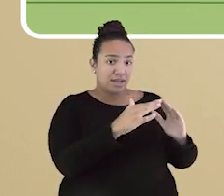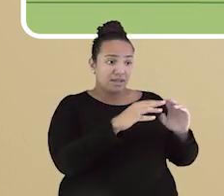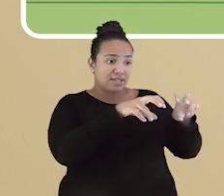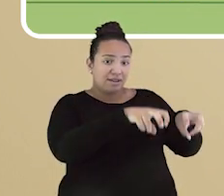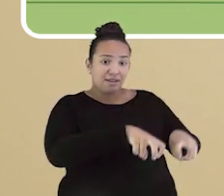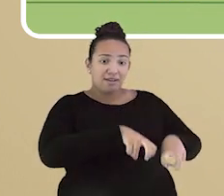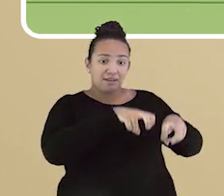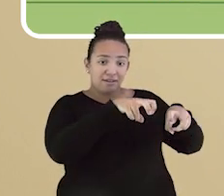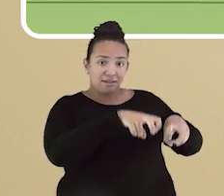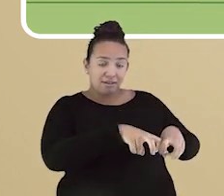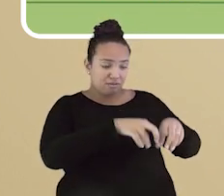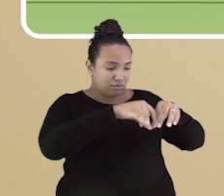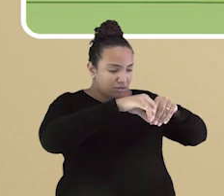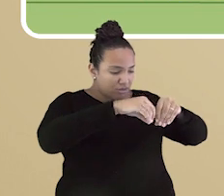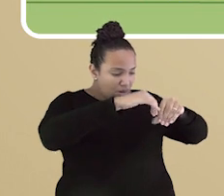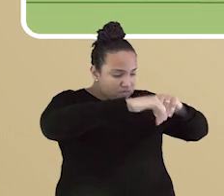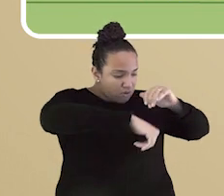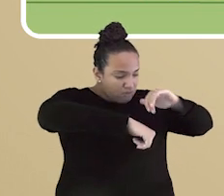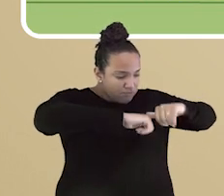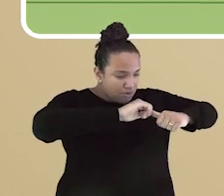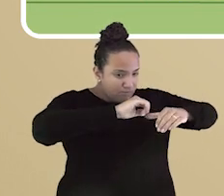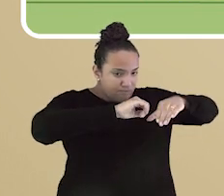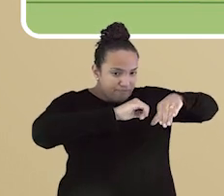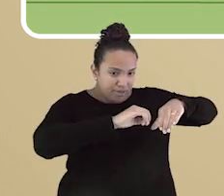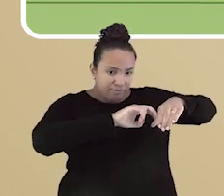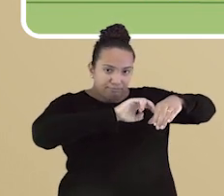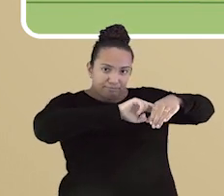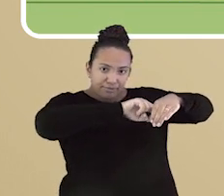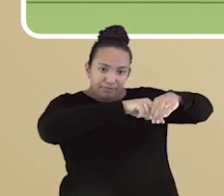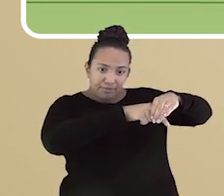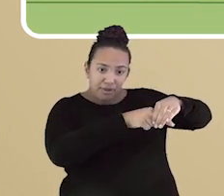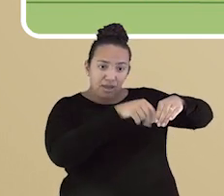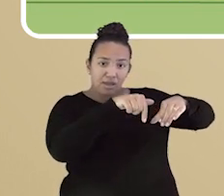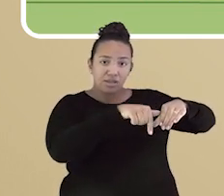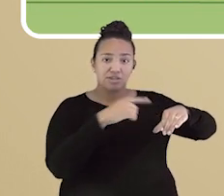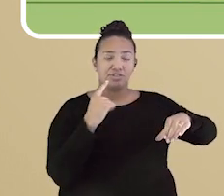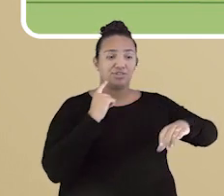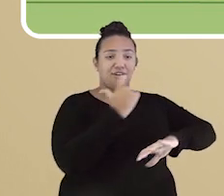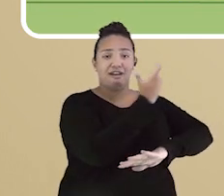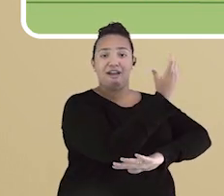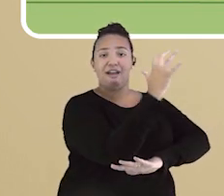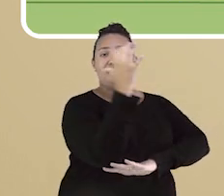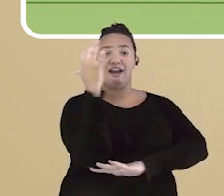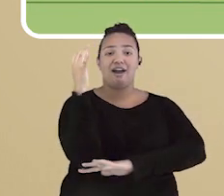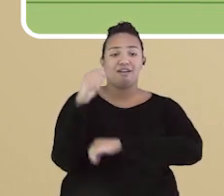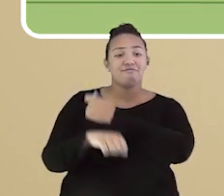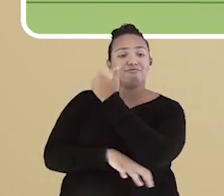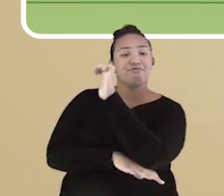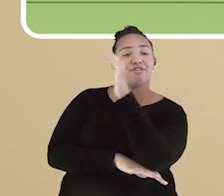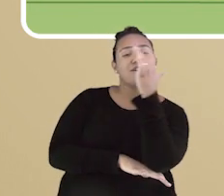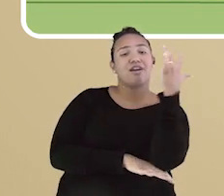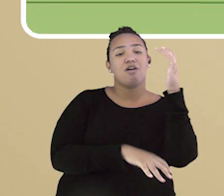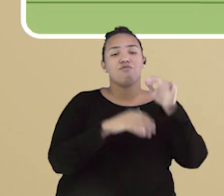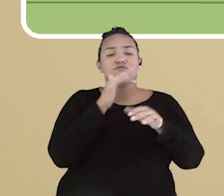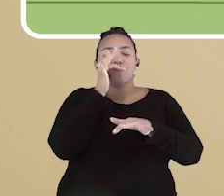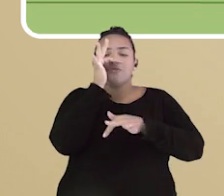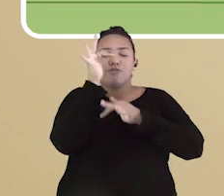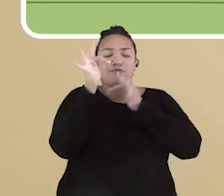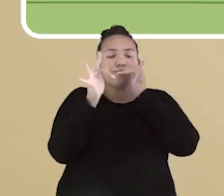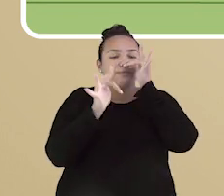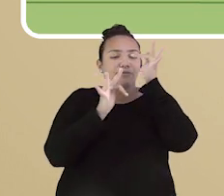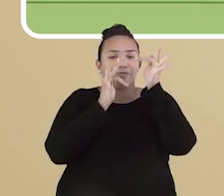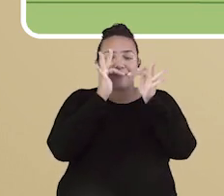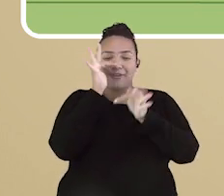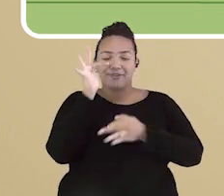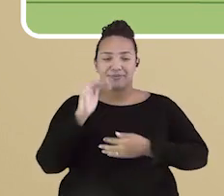terra, em um local rodeado de árvores verdinhas e flores de todas as cores. A sua